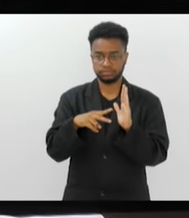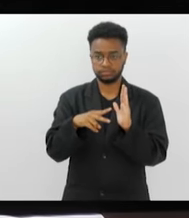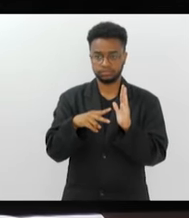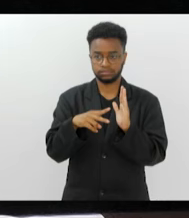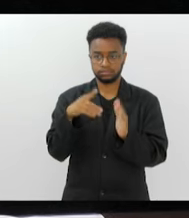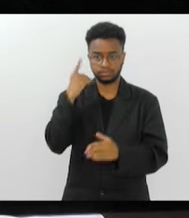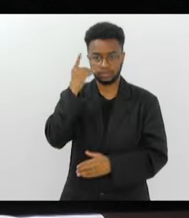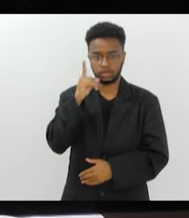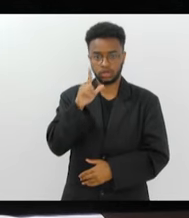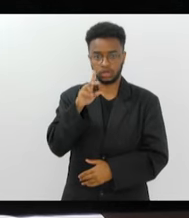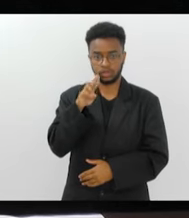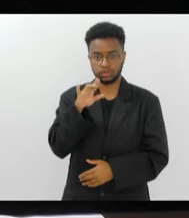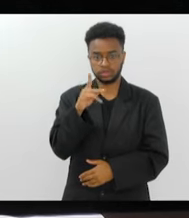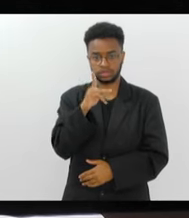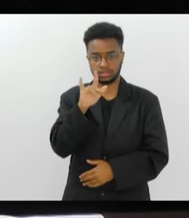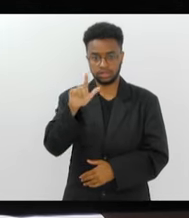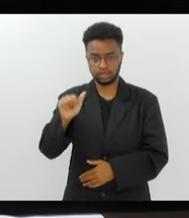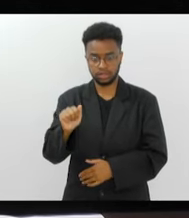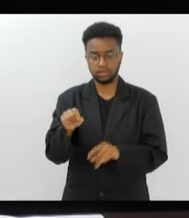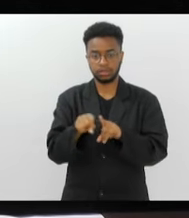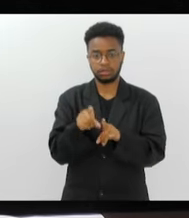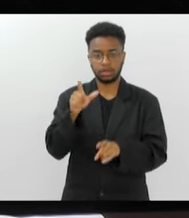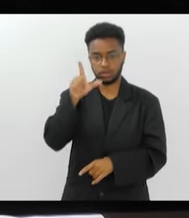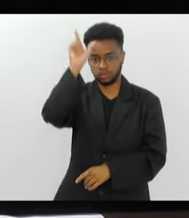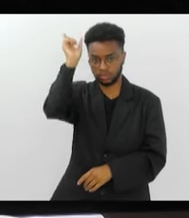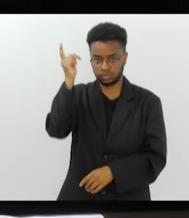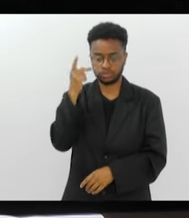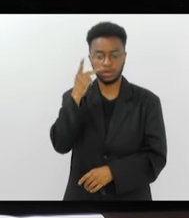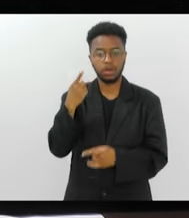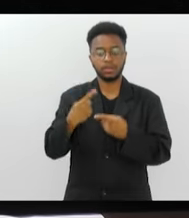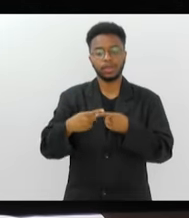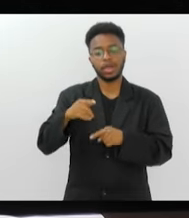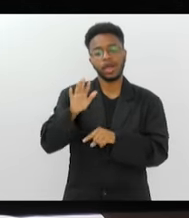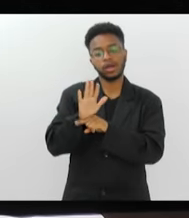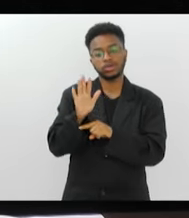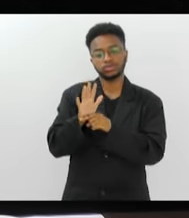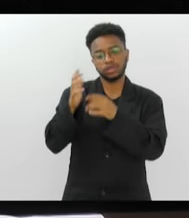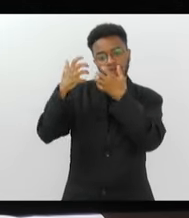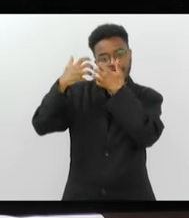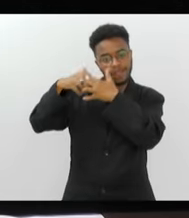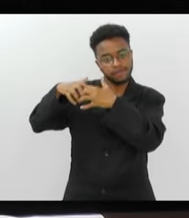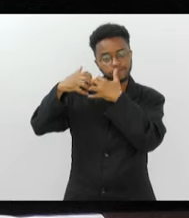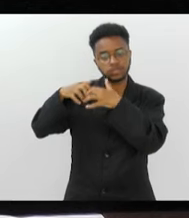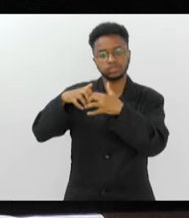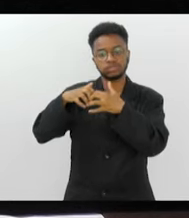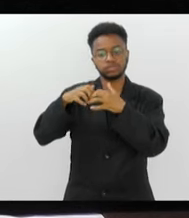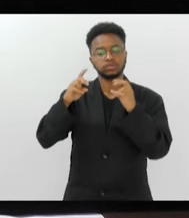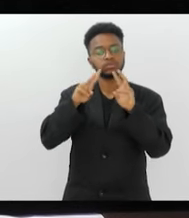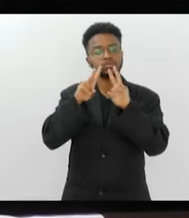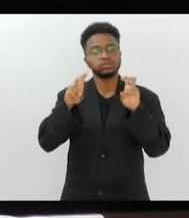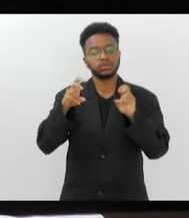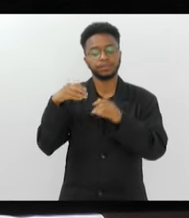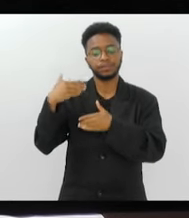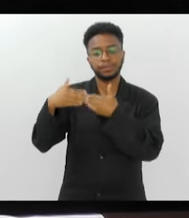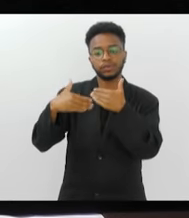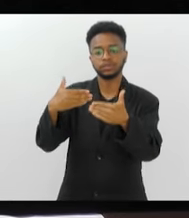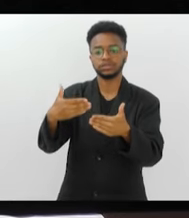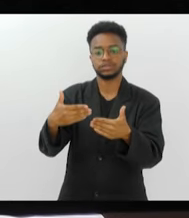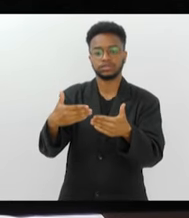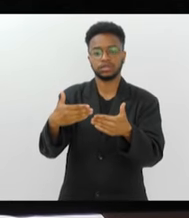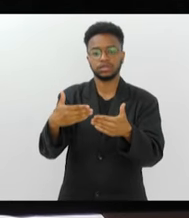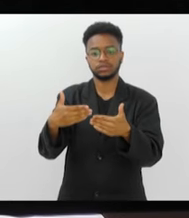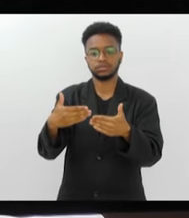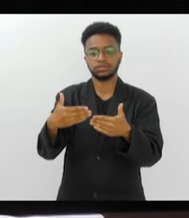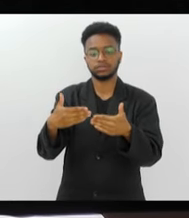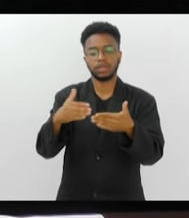deputada Lucinha, deputado Luiz Paulo, porque vai ajudar a fazer a reflexão sobre um processo de